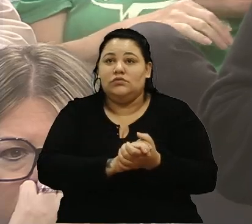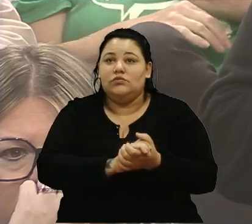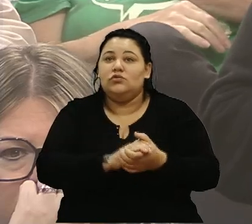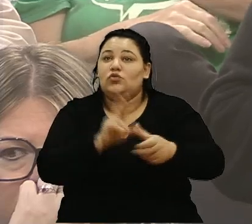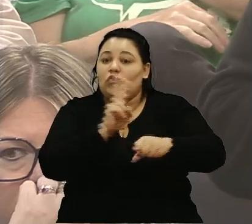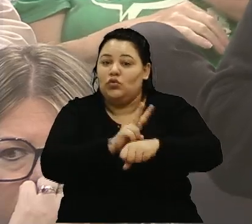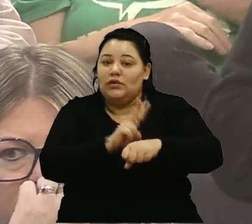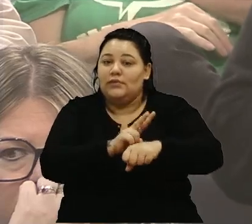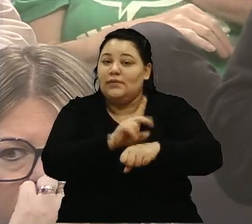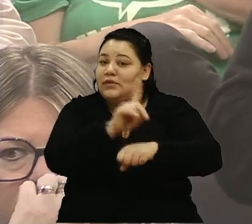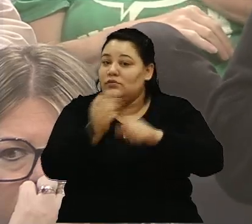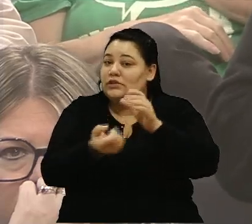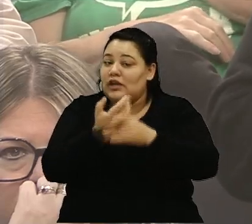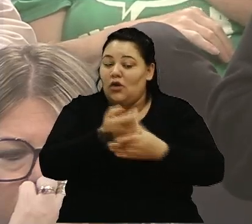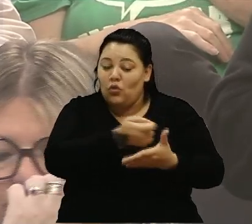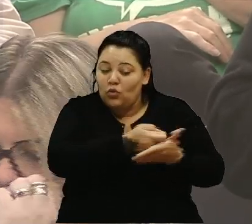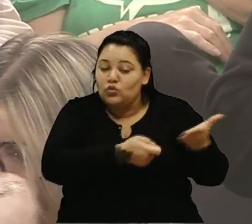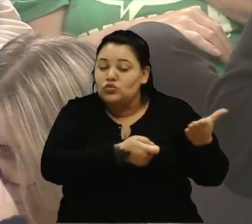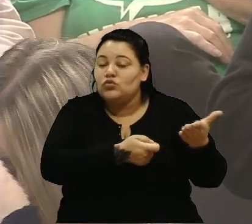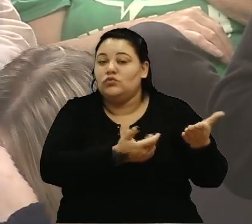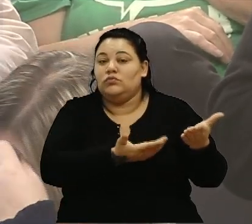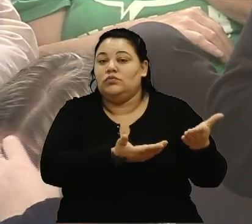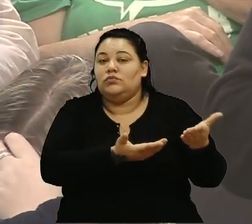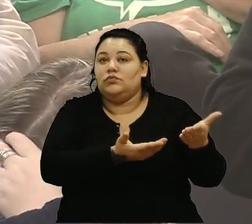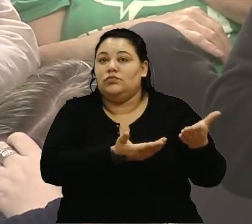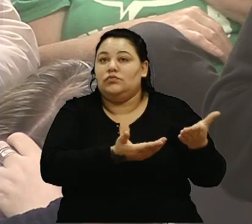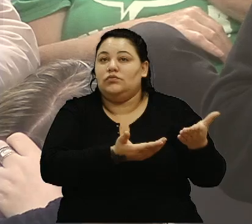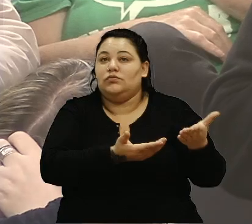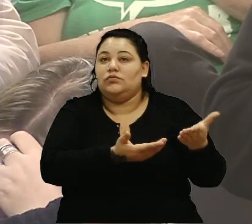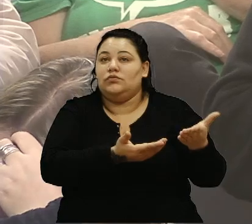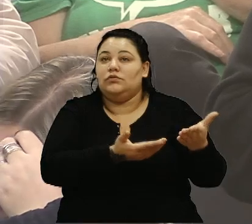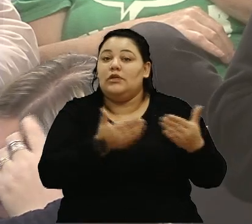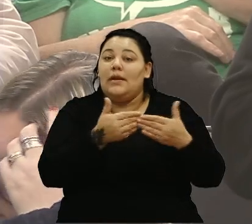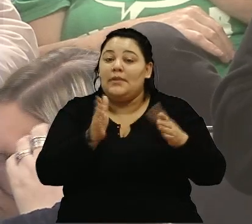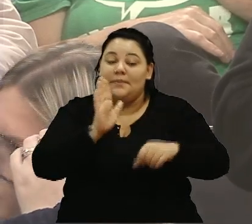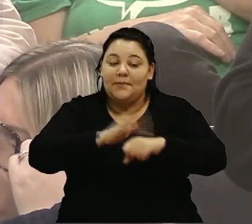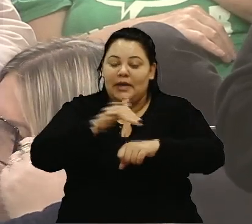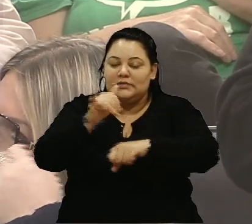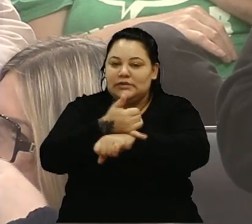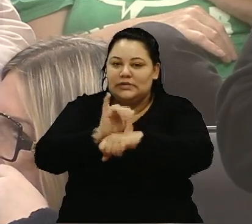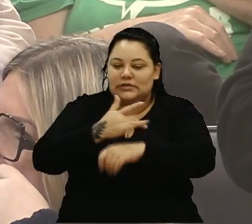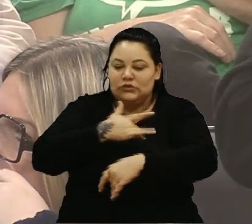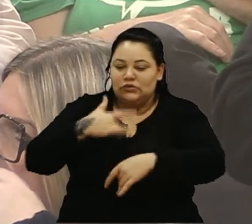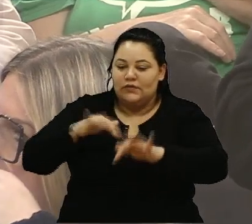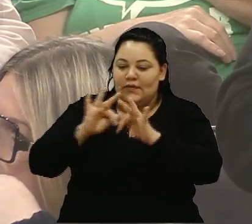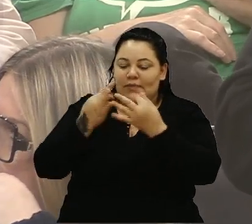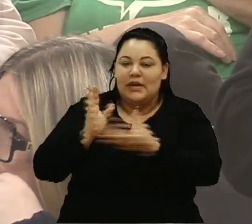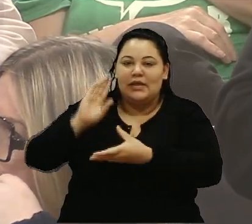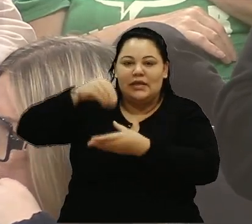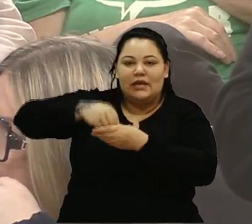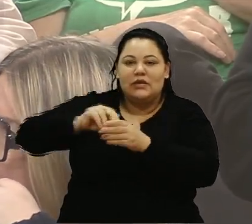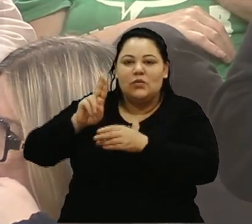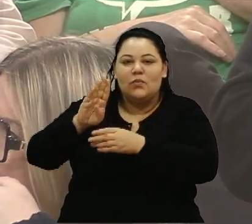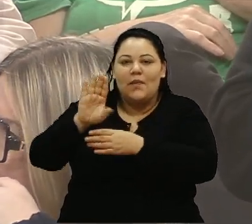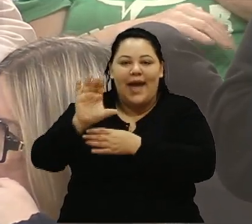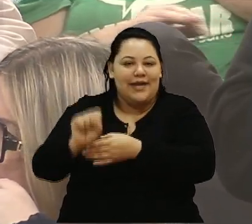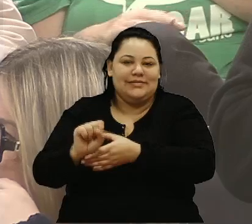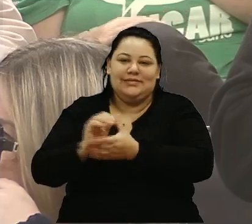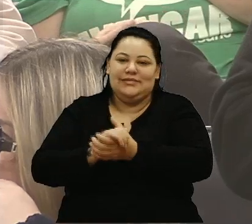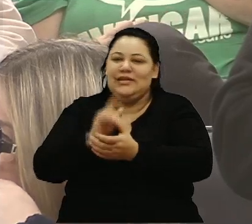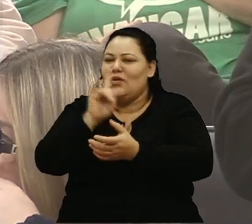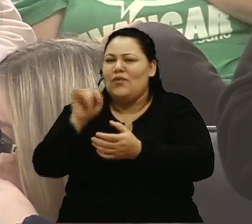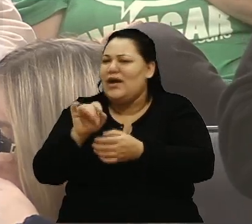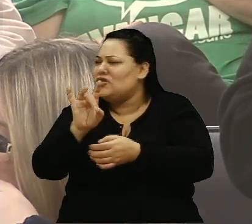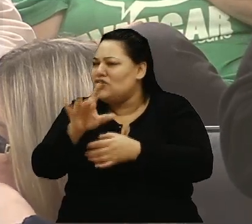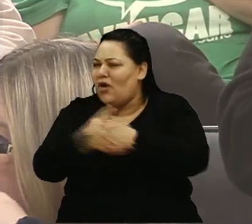fazer concursos e que a gente possa abrir mais estratégias da saúde da família nas UBSs, porque não é só em bairros